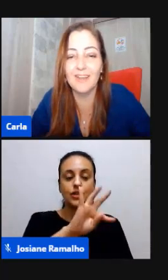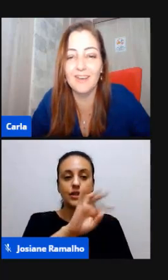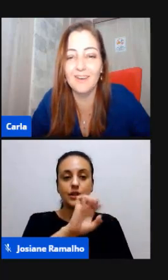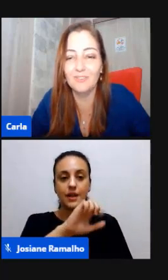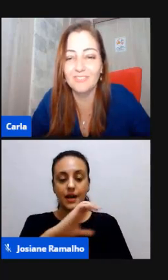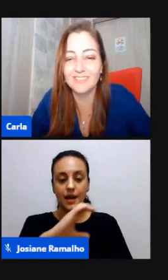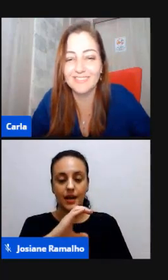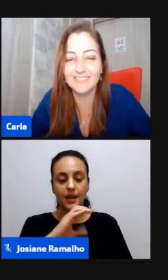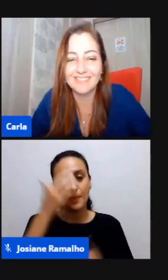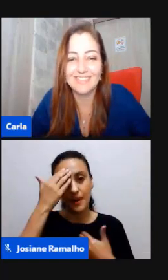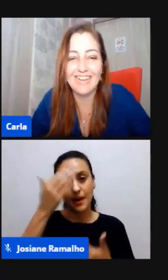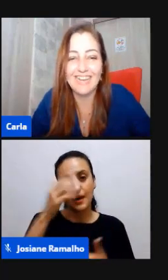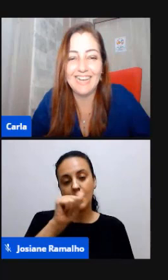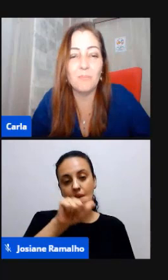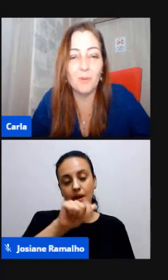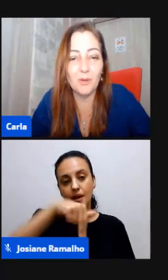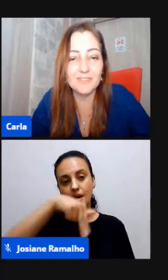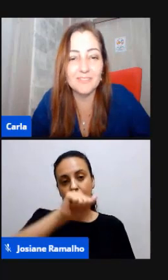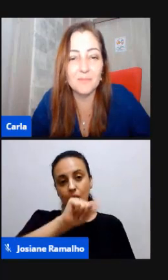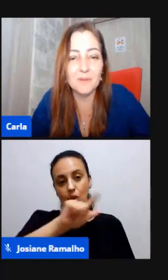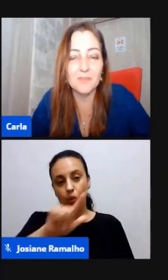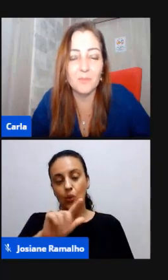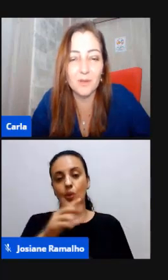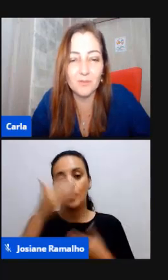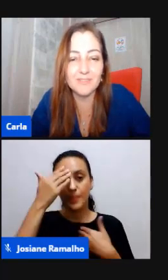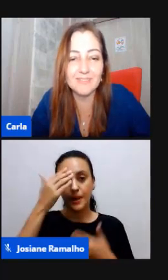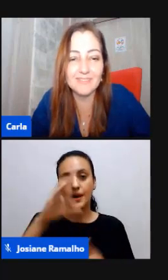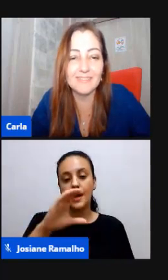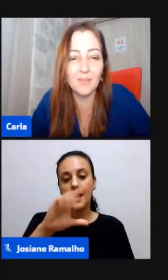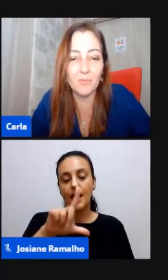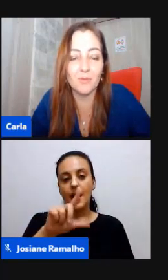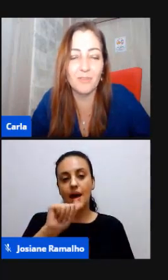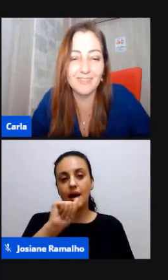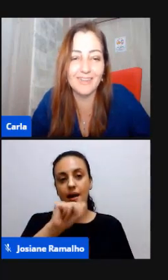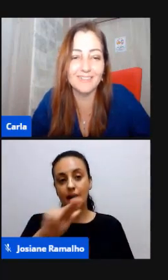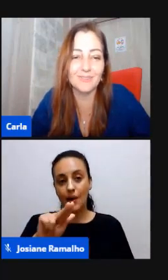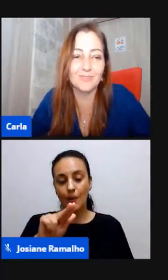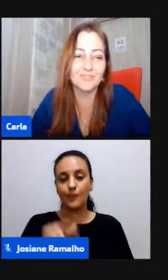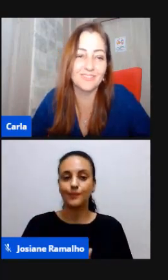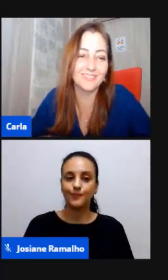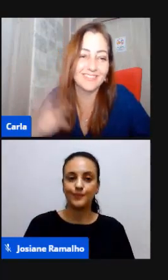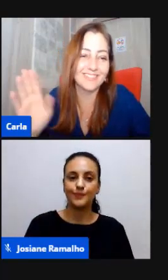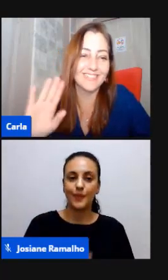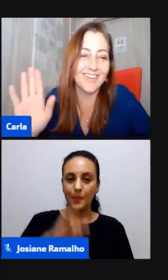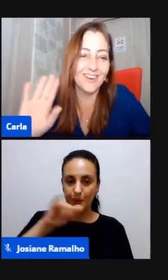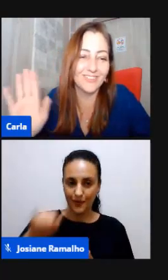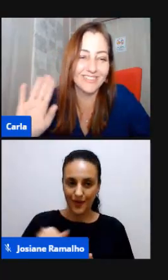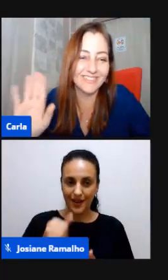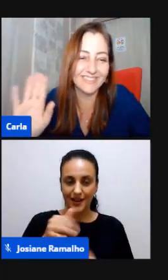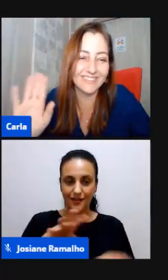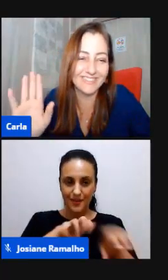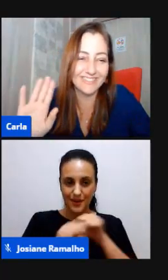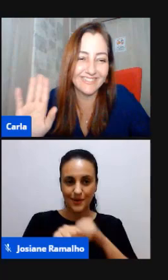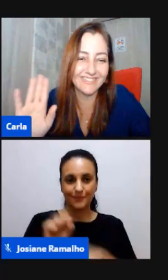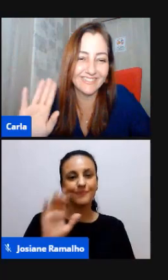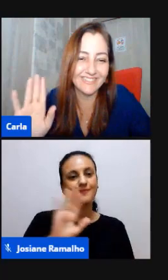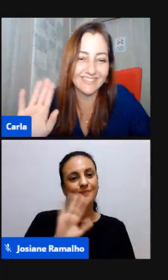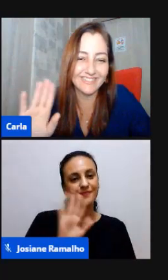professora Clau. Até a próxima. Espero que vocês tenham aproveitado. Tchau.